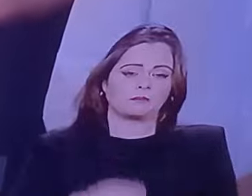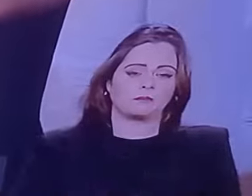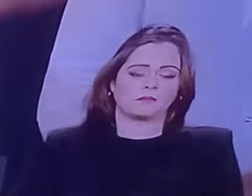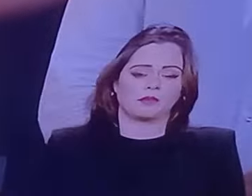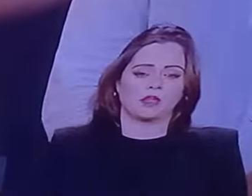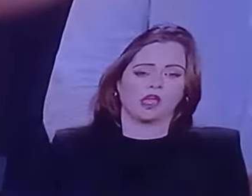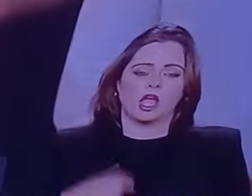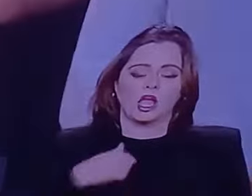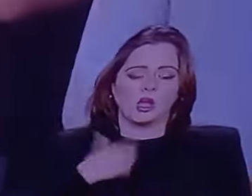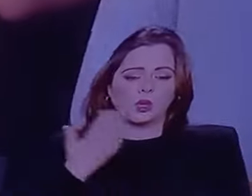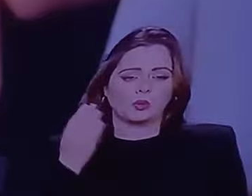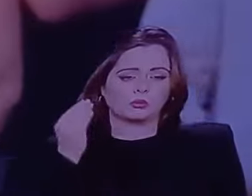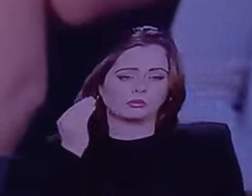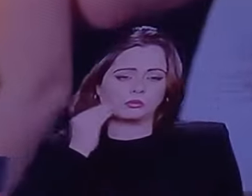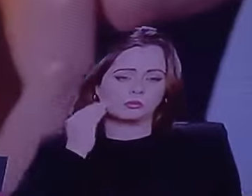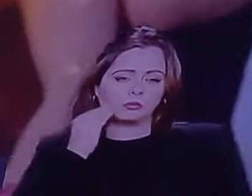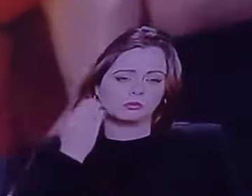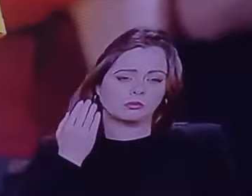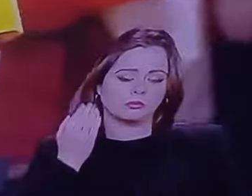Eu vou tentar